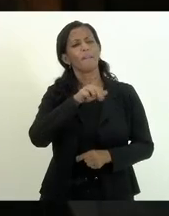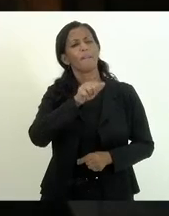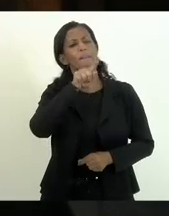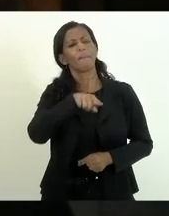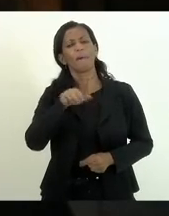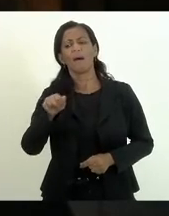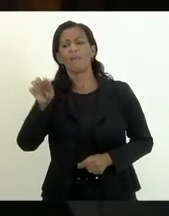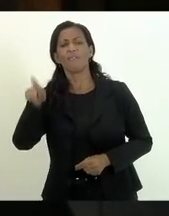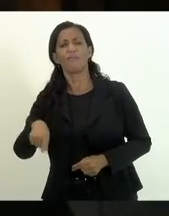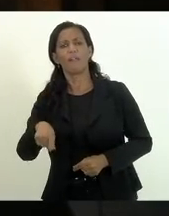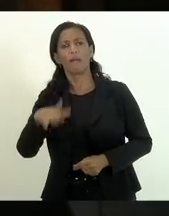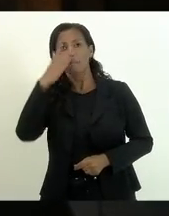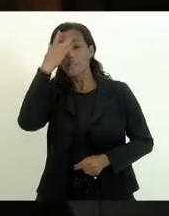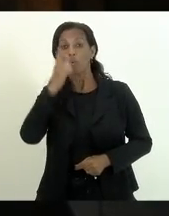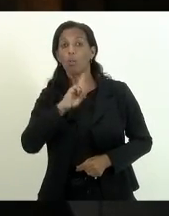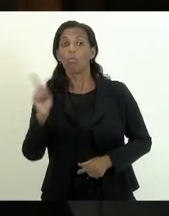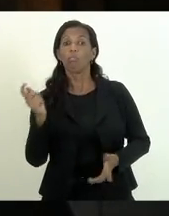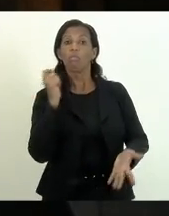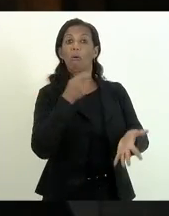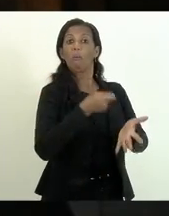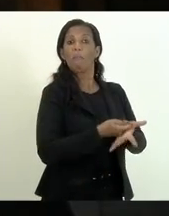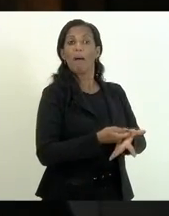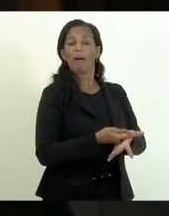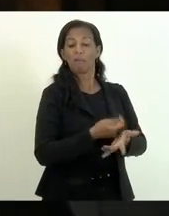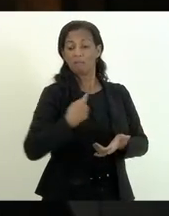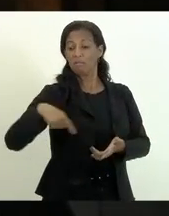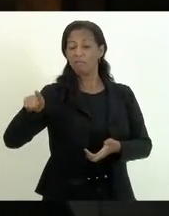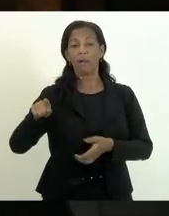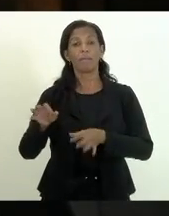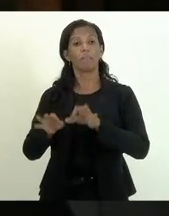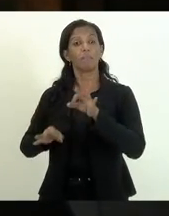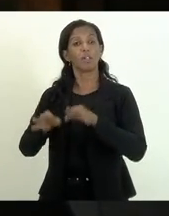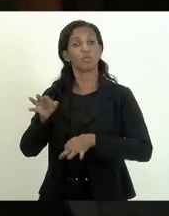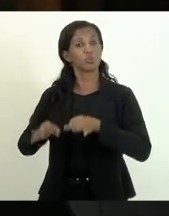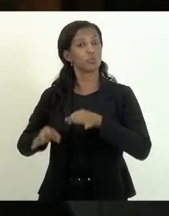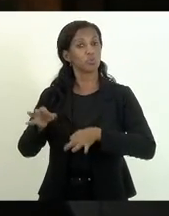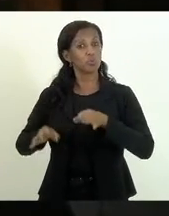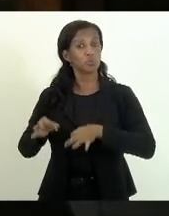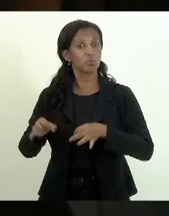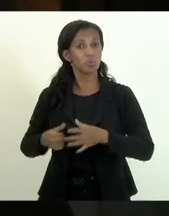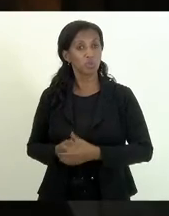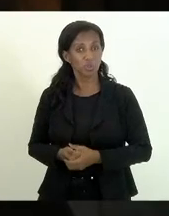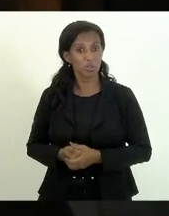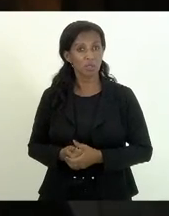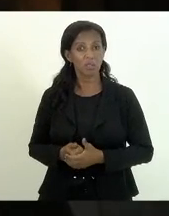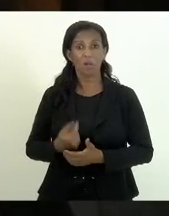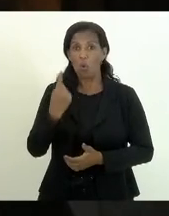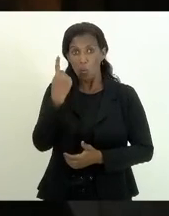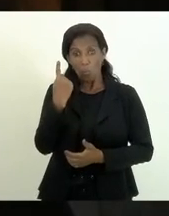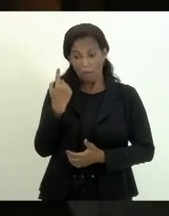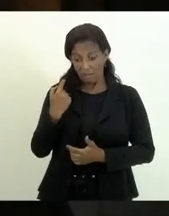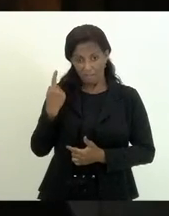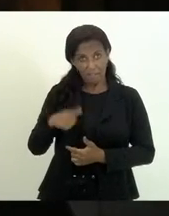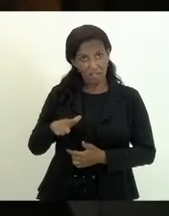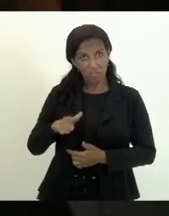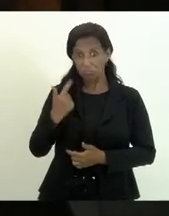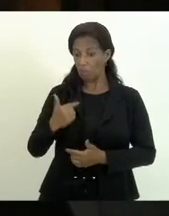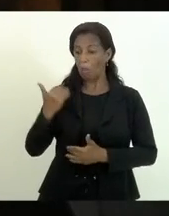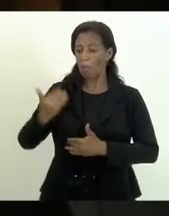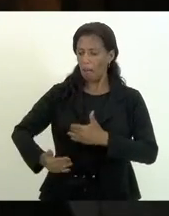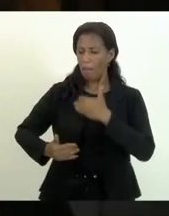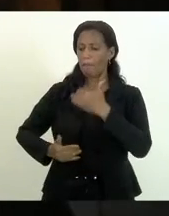é aquele que não paga vai para justiça não uma vez sucessivo às vezes